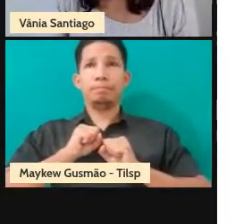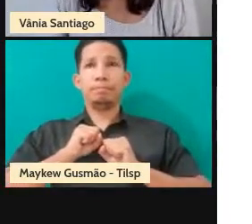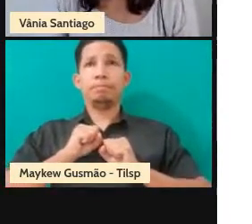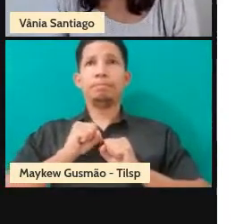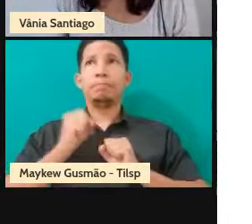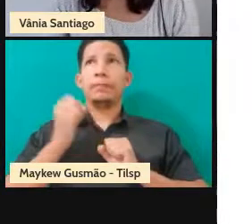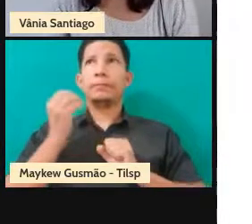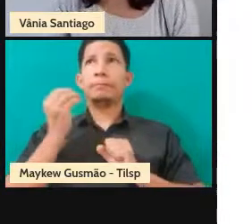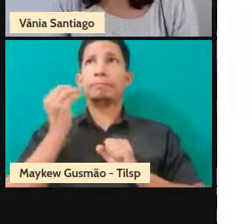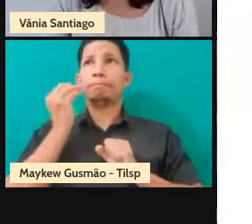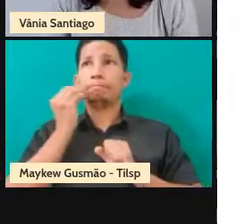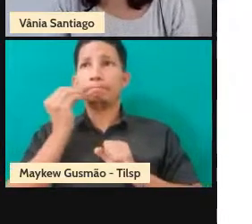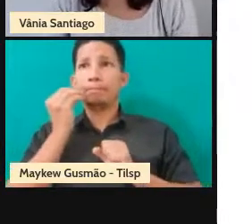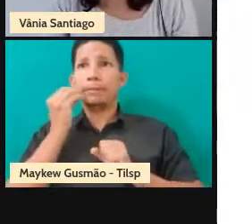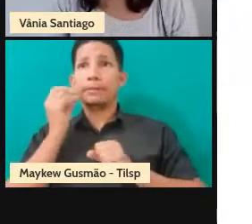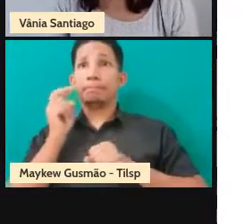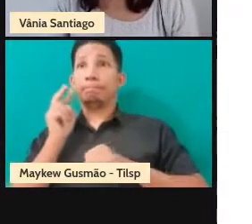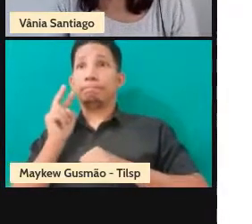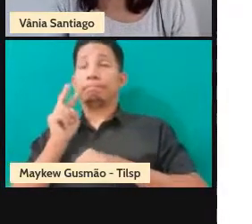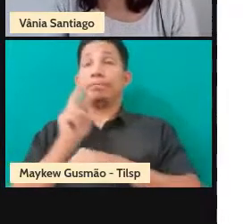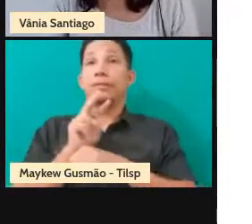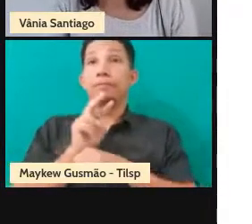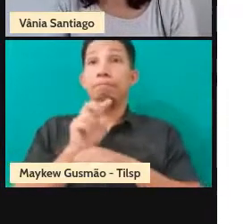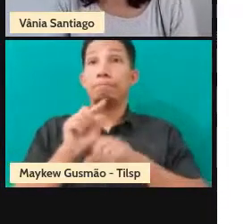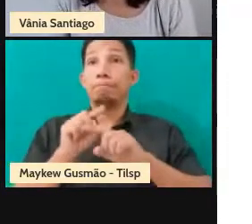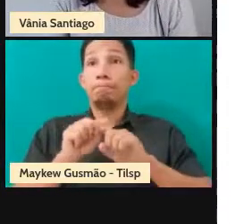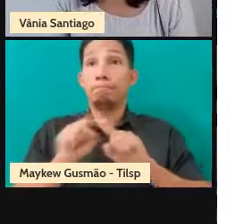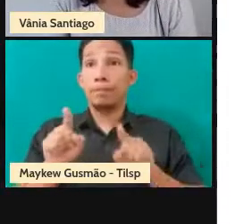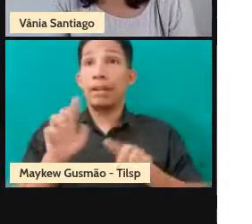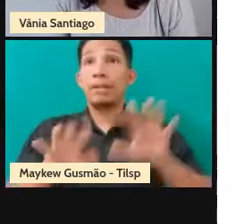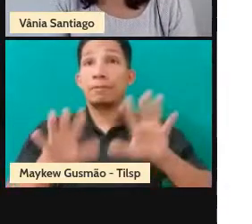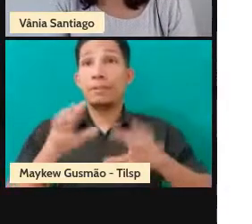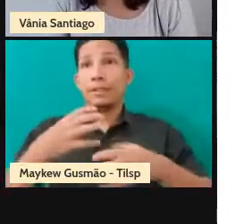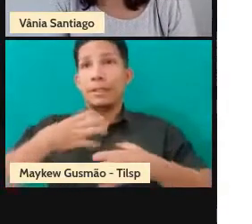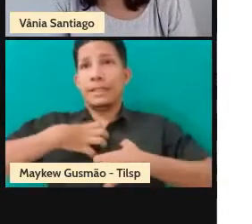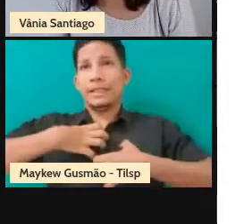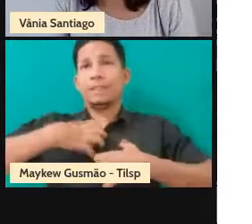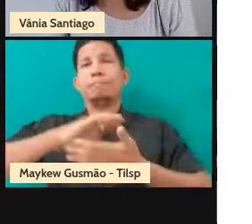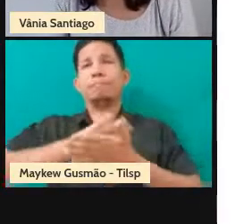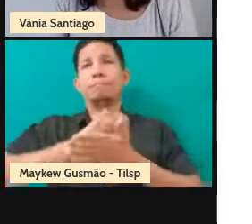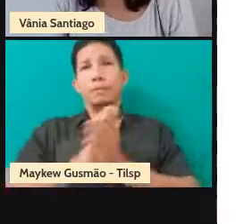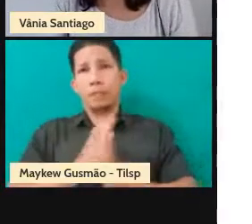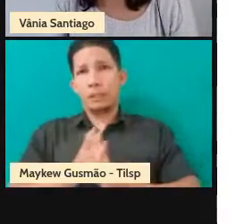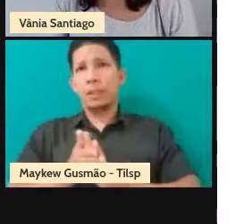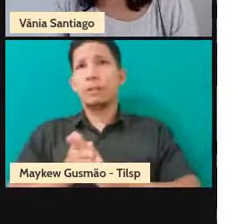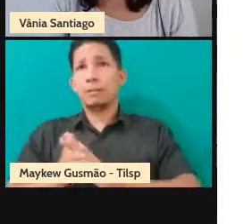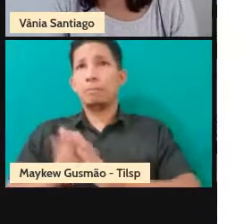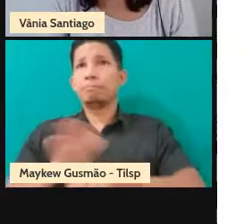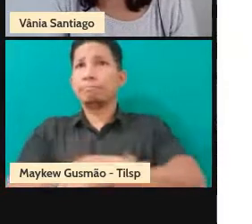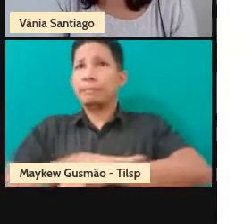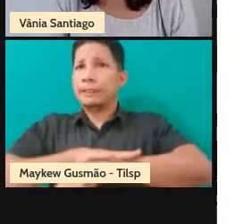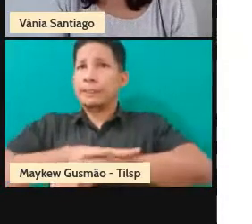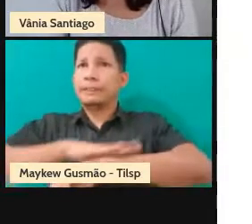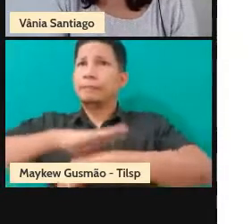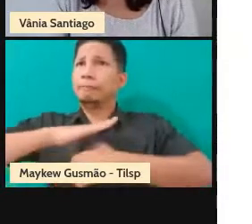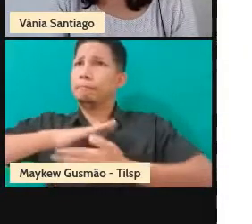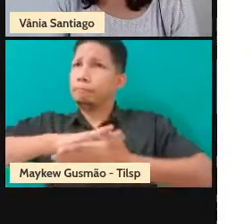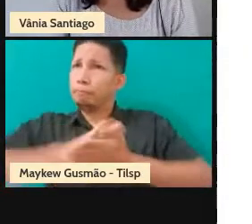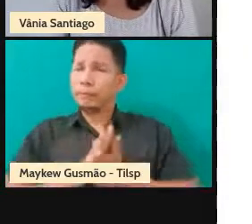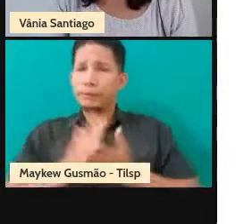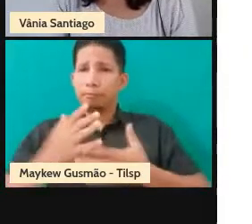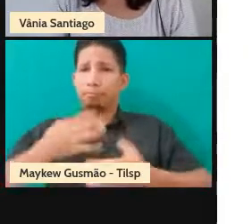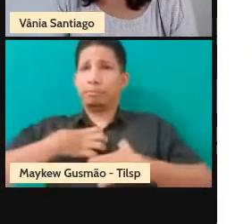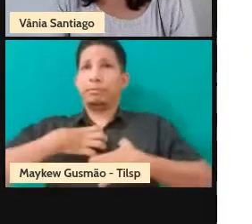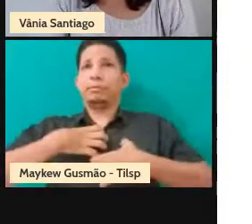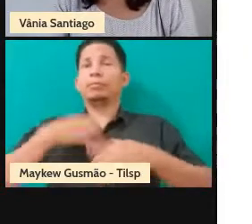tenta a defesa, porém sente muitas vezes esse preconceito na pele, atuando juntamente com